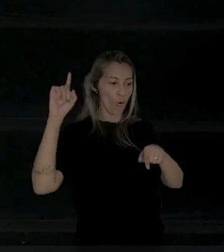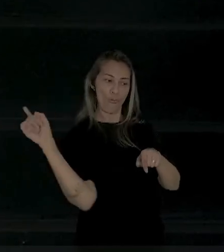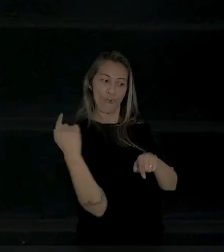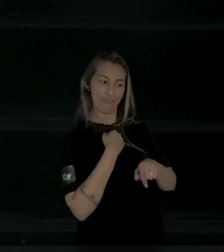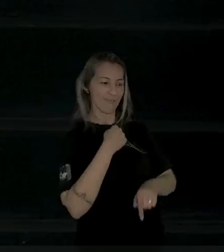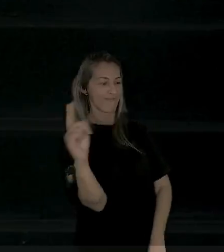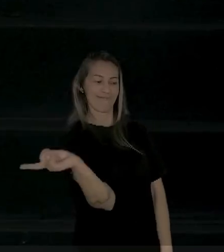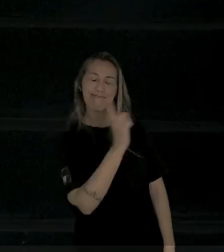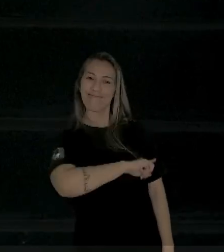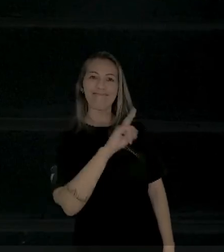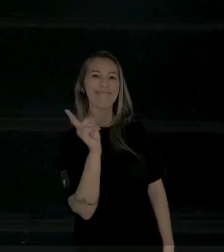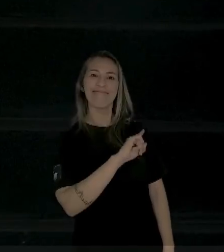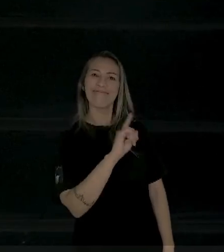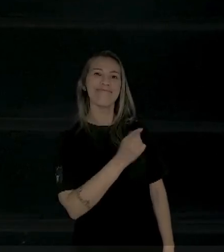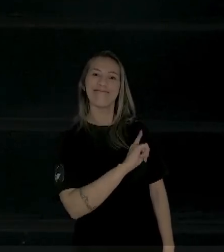Eu não estou nisso.